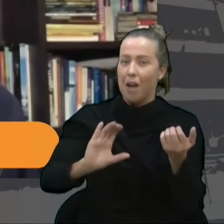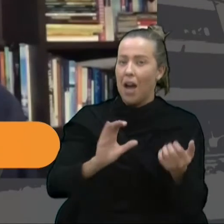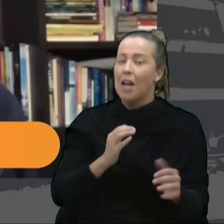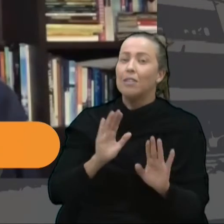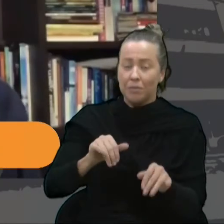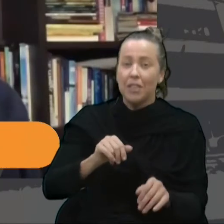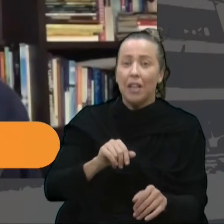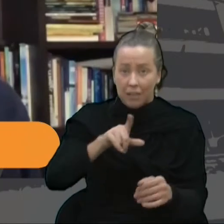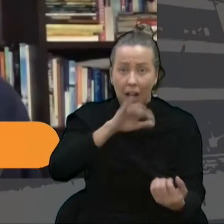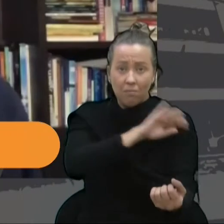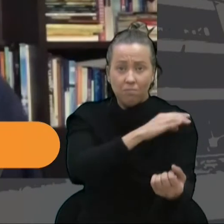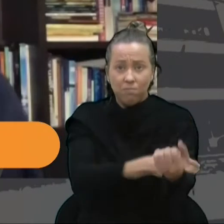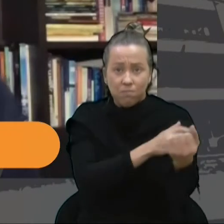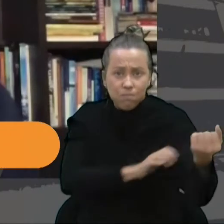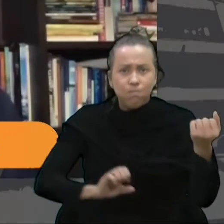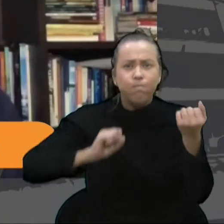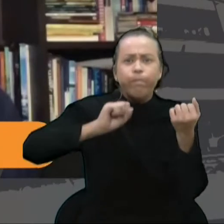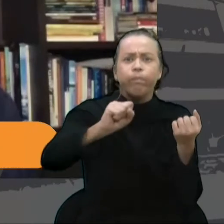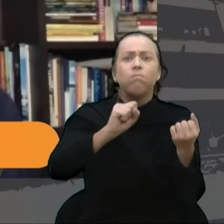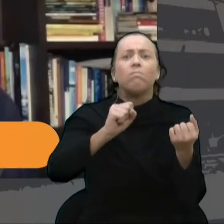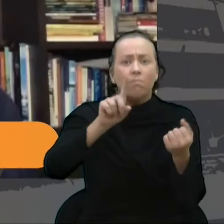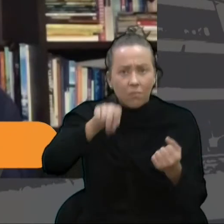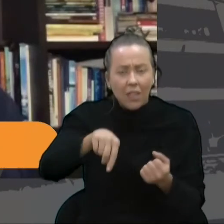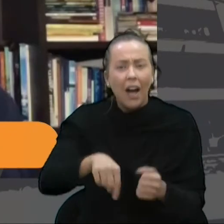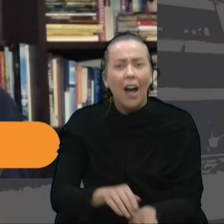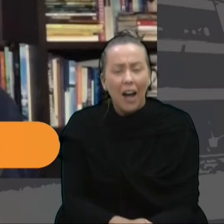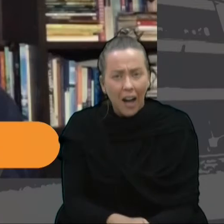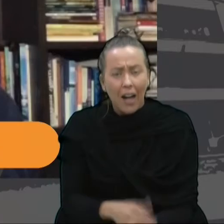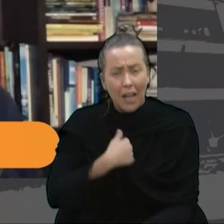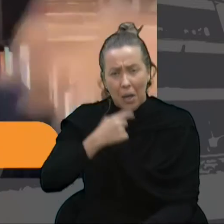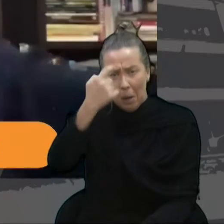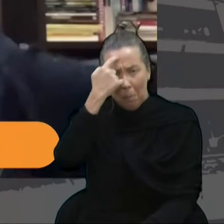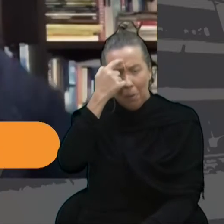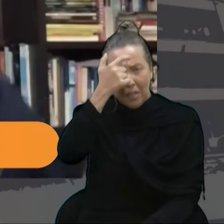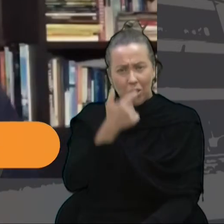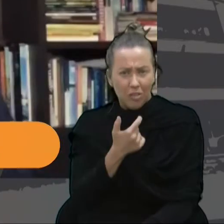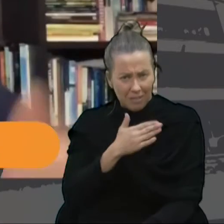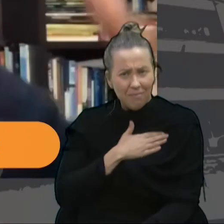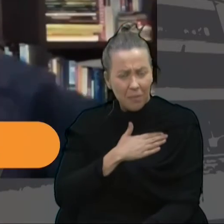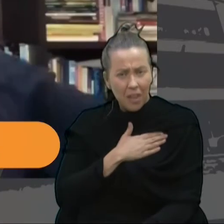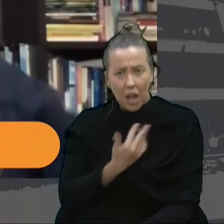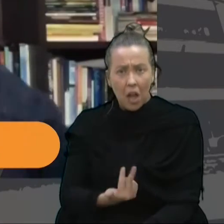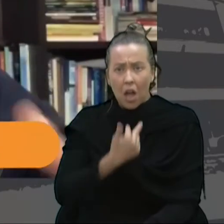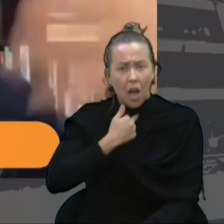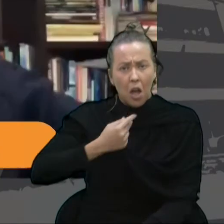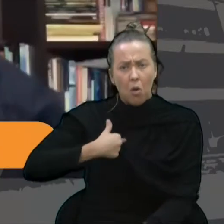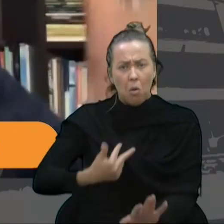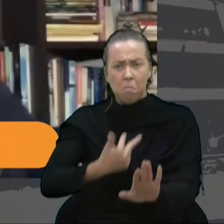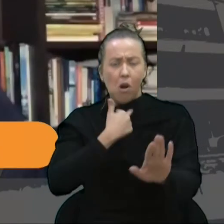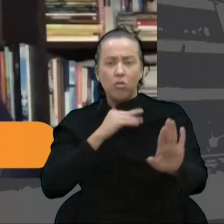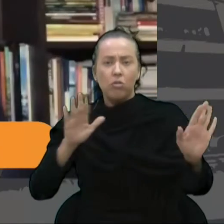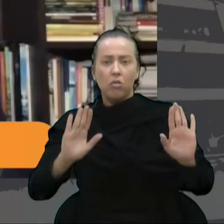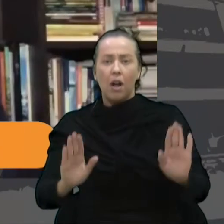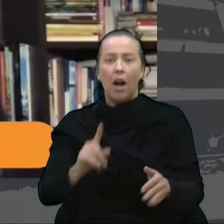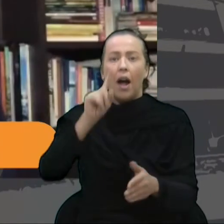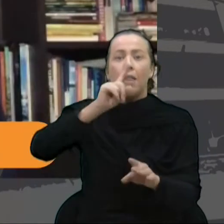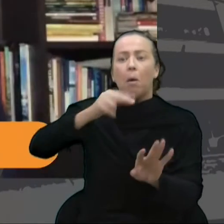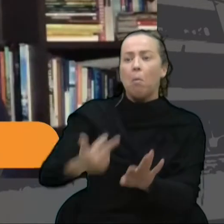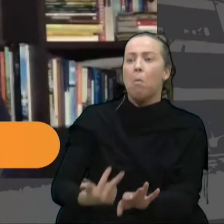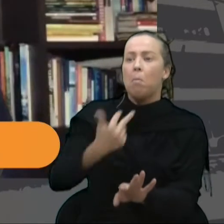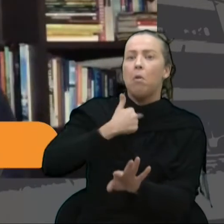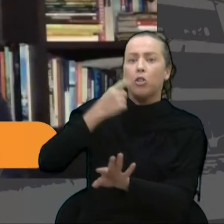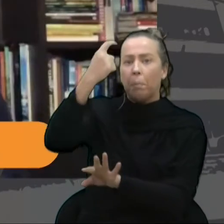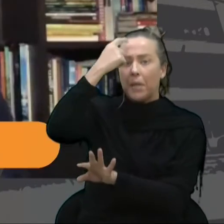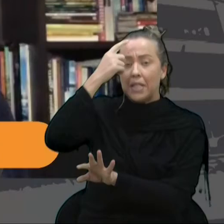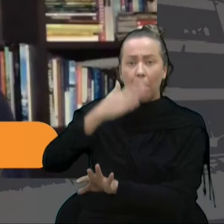Está se empoderando disso. Eu penso por mim, não tem ninguém que... Eu não autorizei ninguém, não passei procuração para ninguém pensar